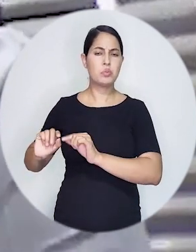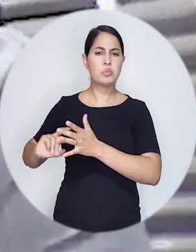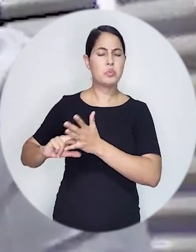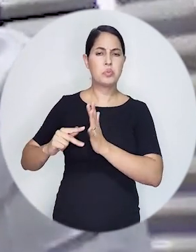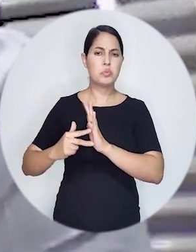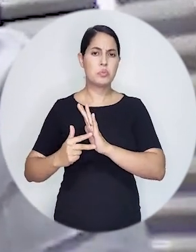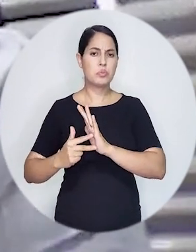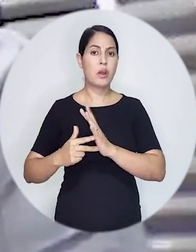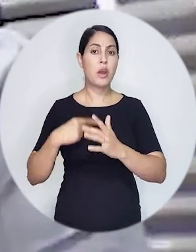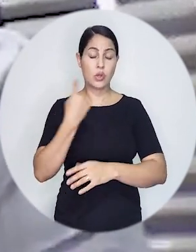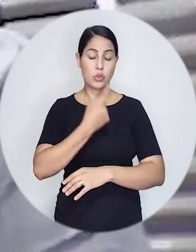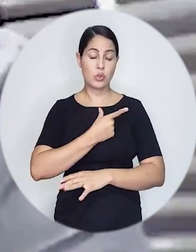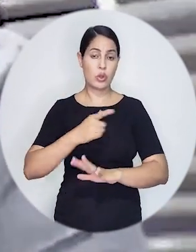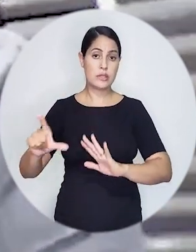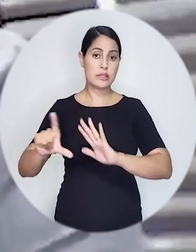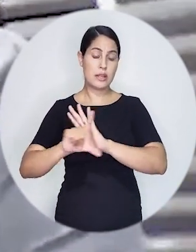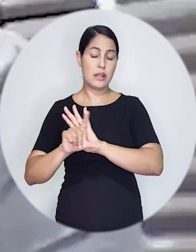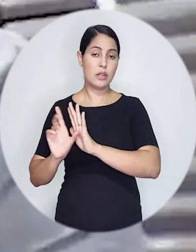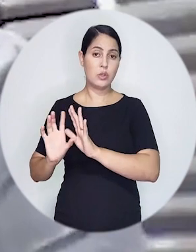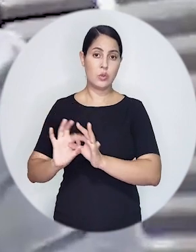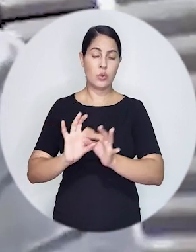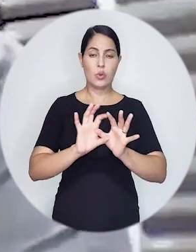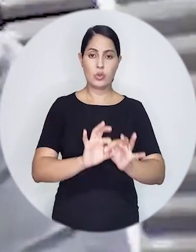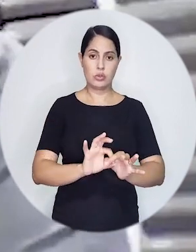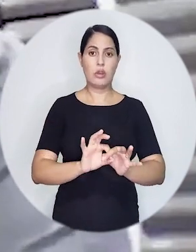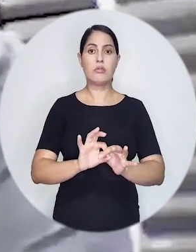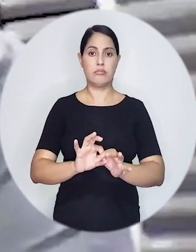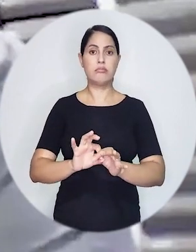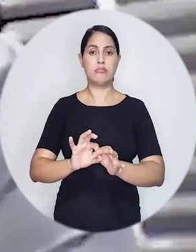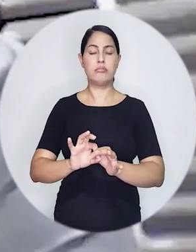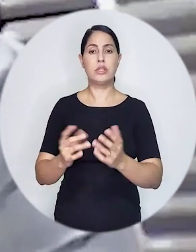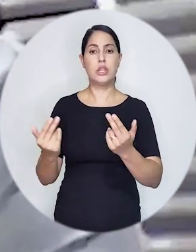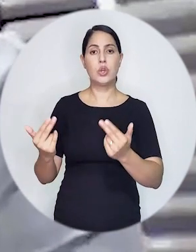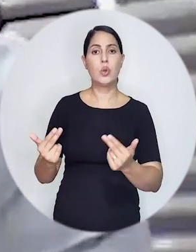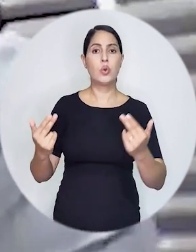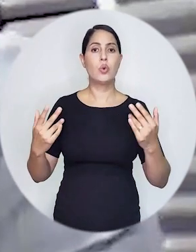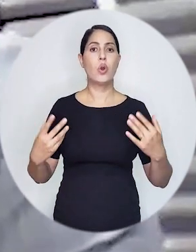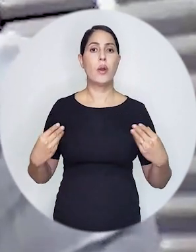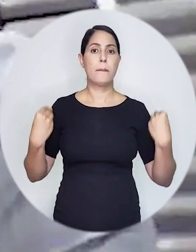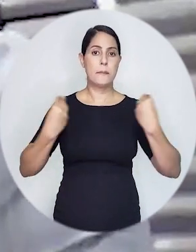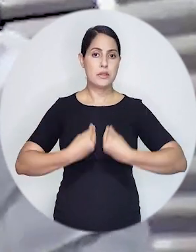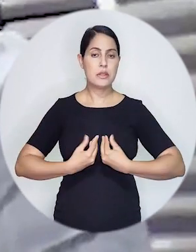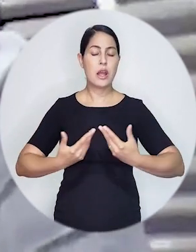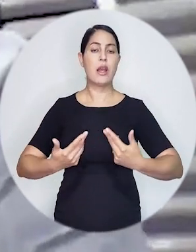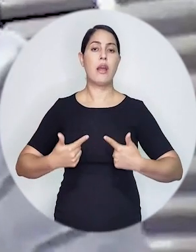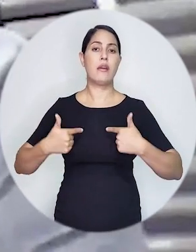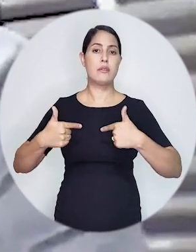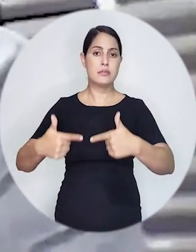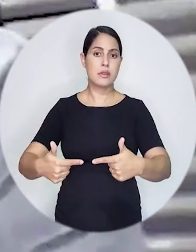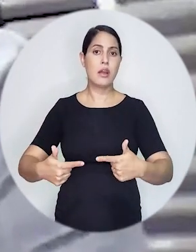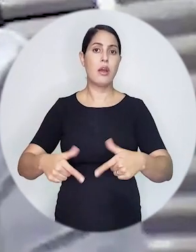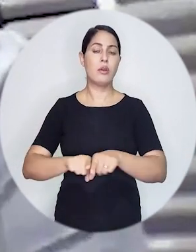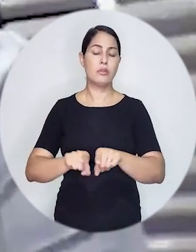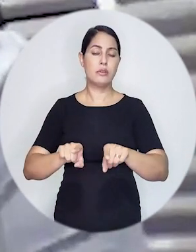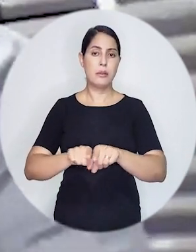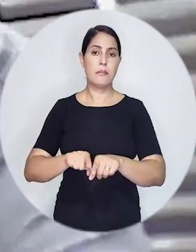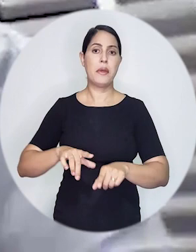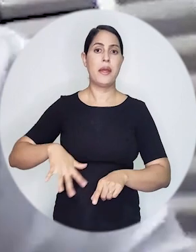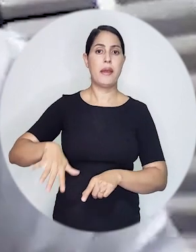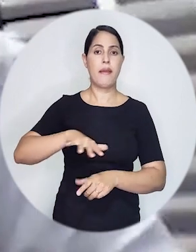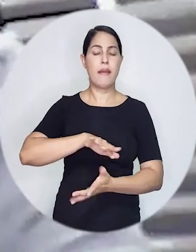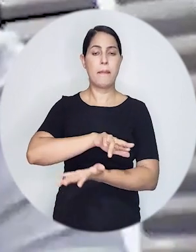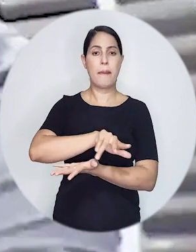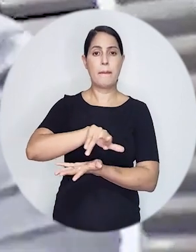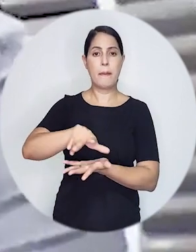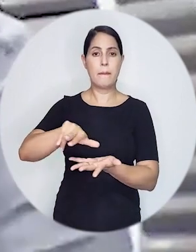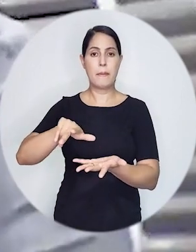com o Ministério Público, com a magistratura, então isso trata-se de um princípio de isonomia, sendo tratado uma lei federal específica